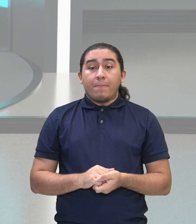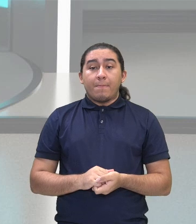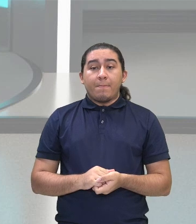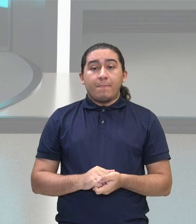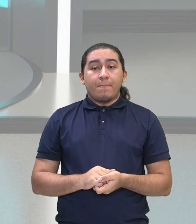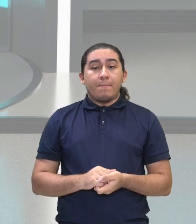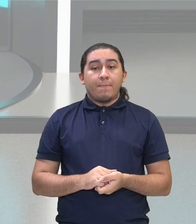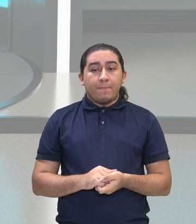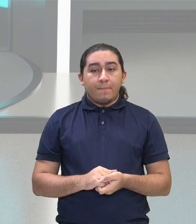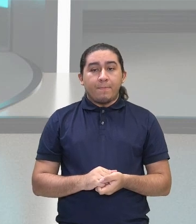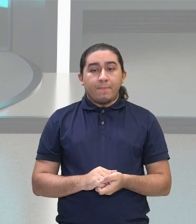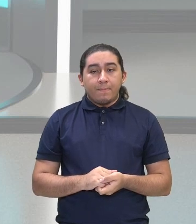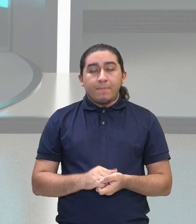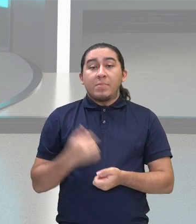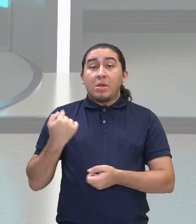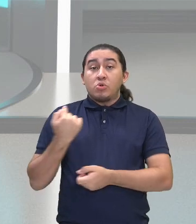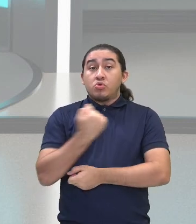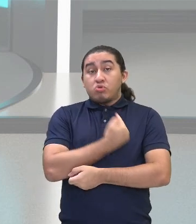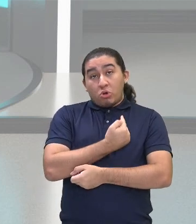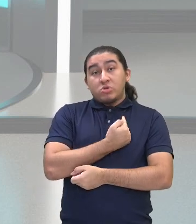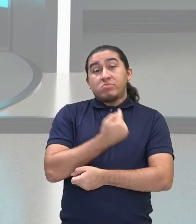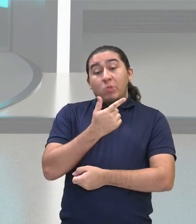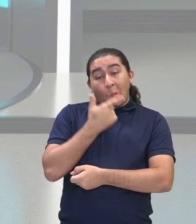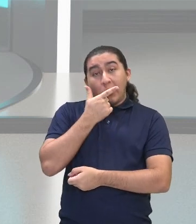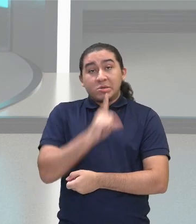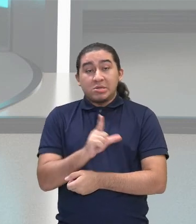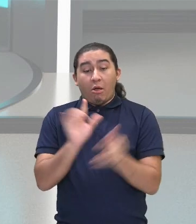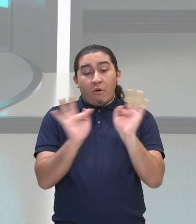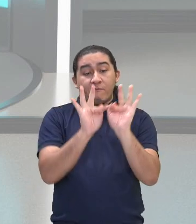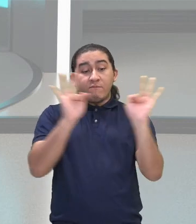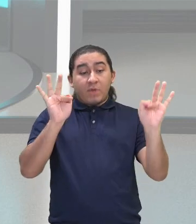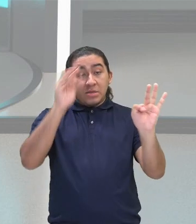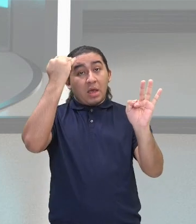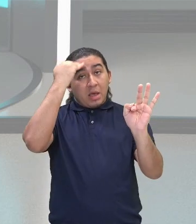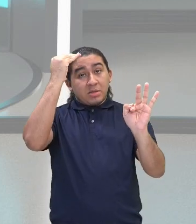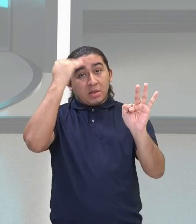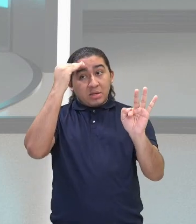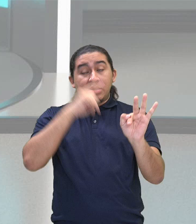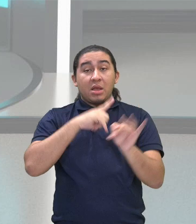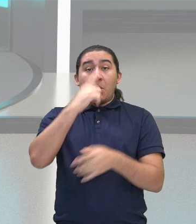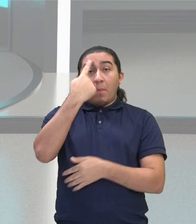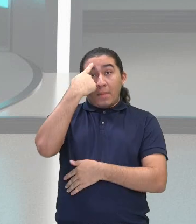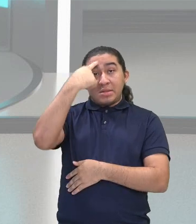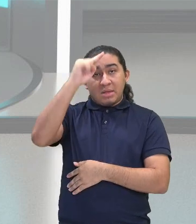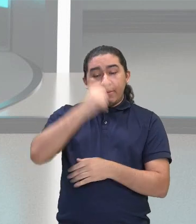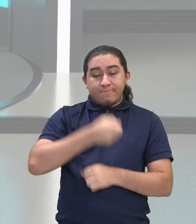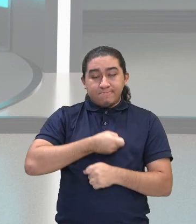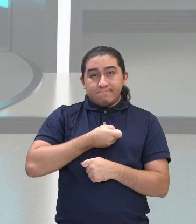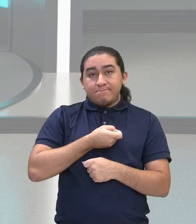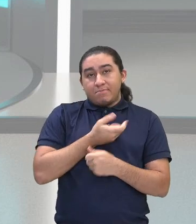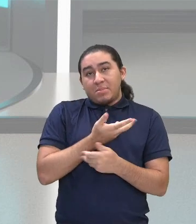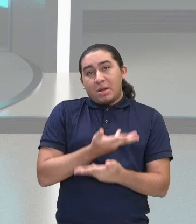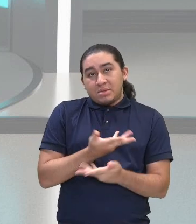para construir nosso pensamento, para expressar